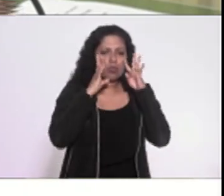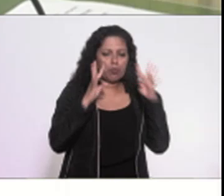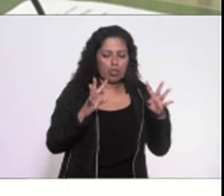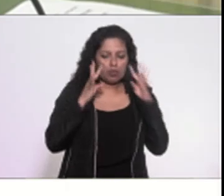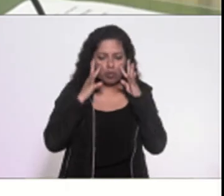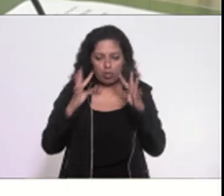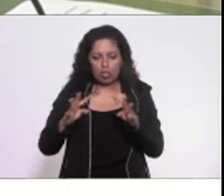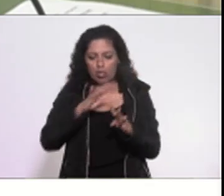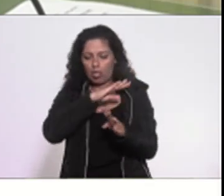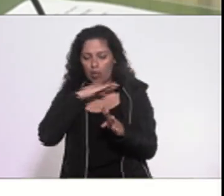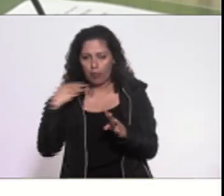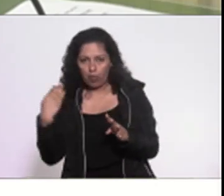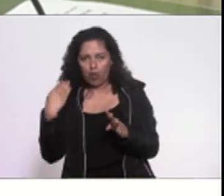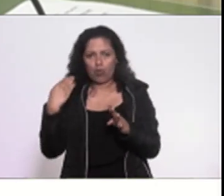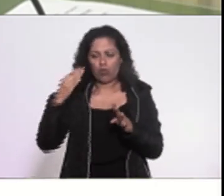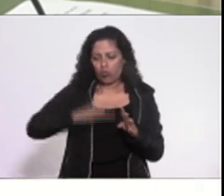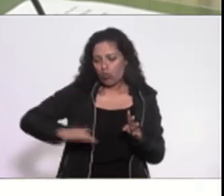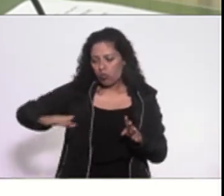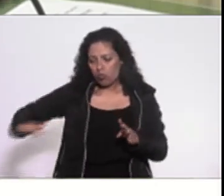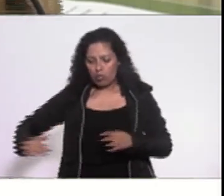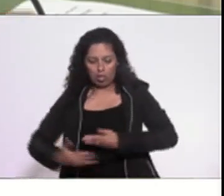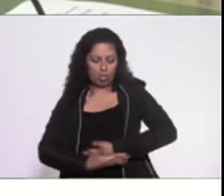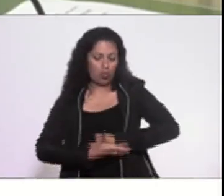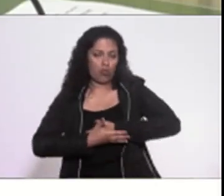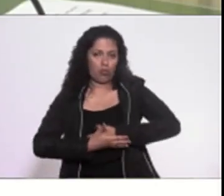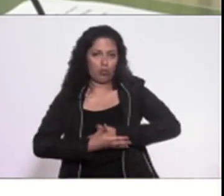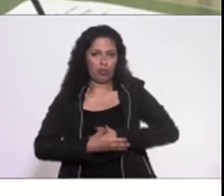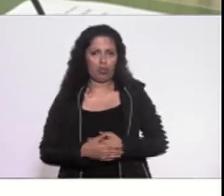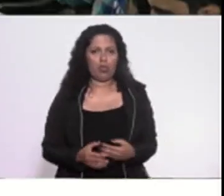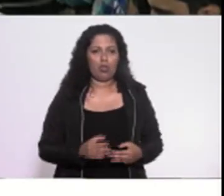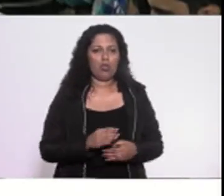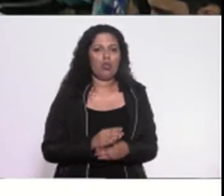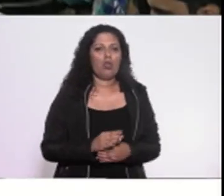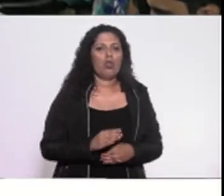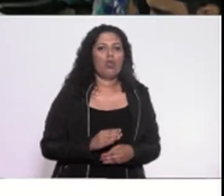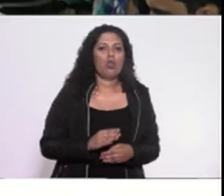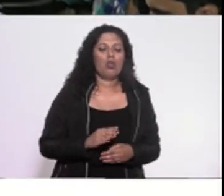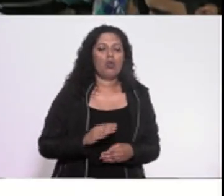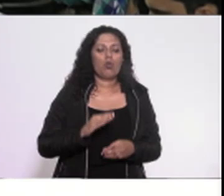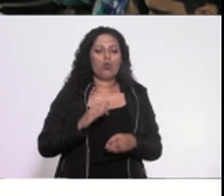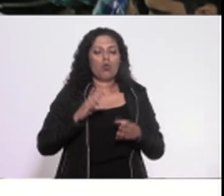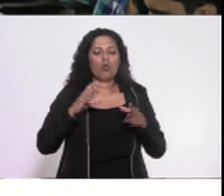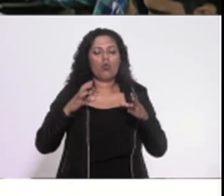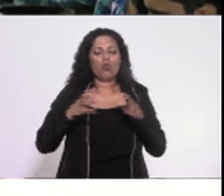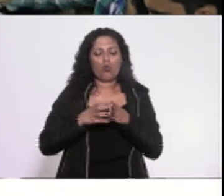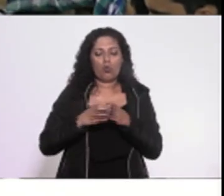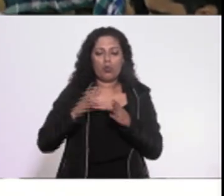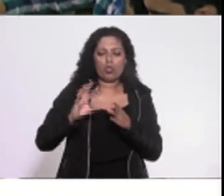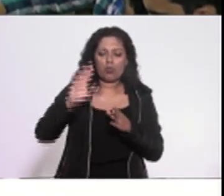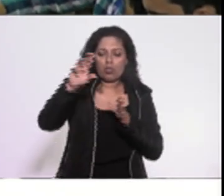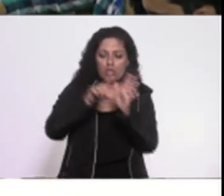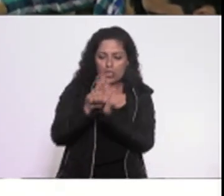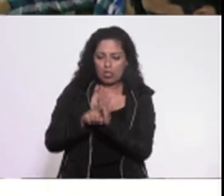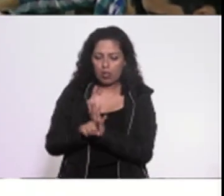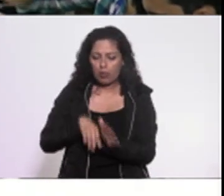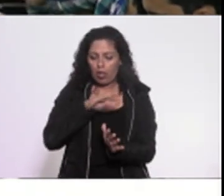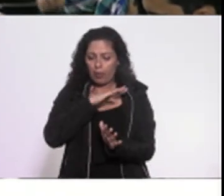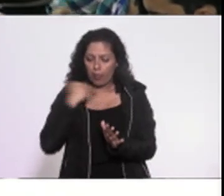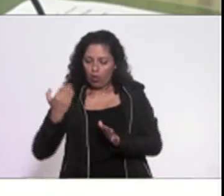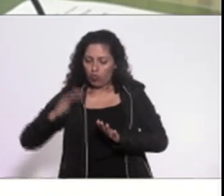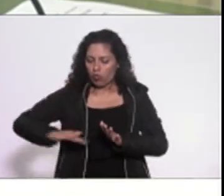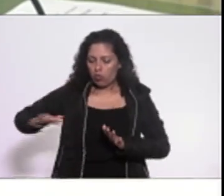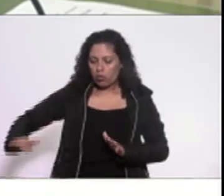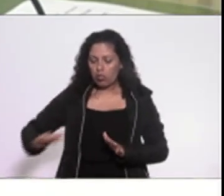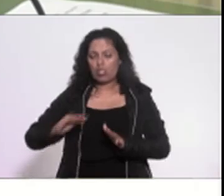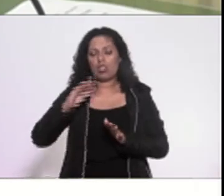morte materno-infantil. O Comitê de Morte Materna e o Comitê de Morte Infantil. Isso. Então, Mortalidade infantil. Nós estamos